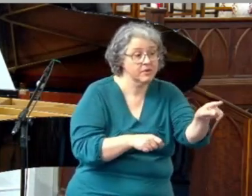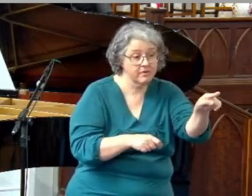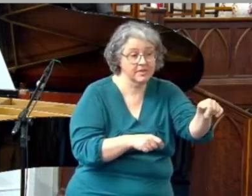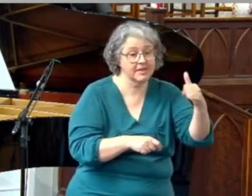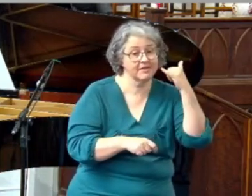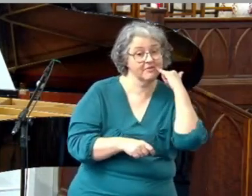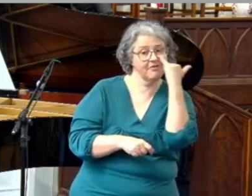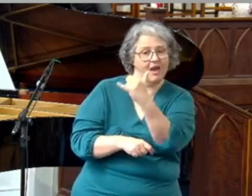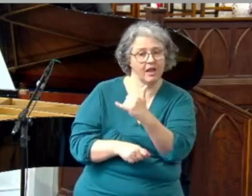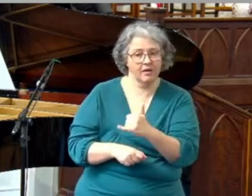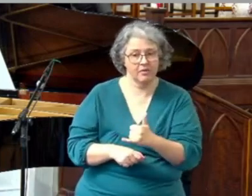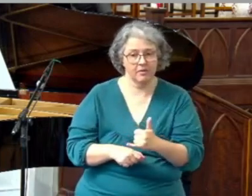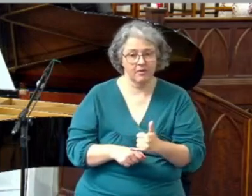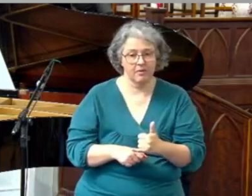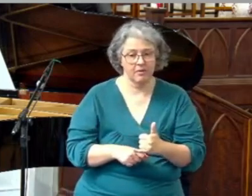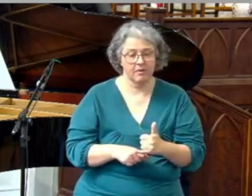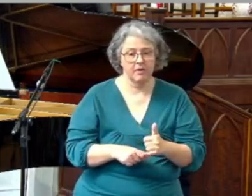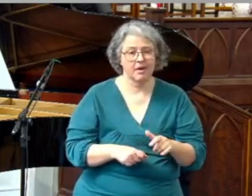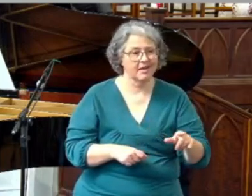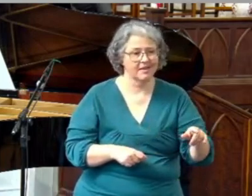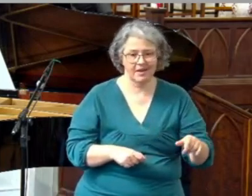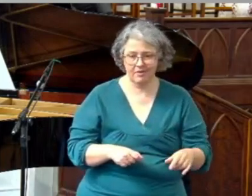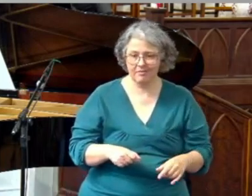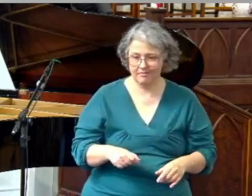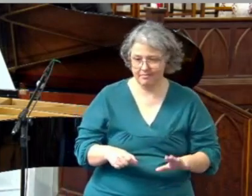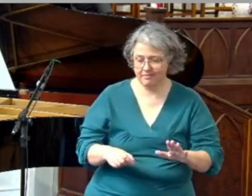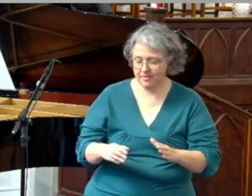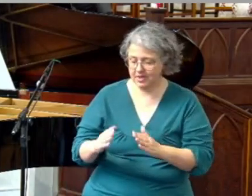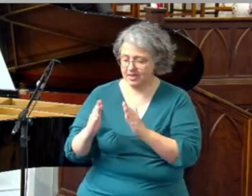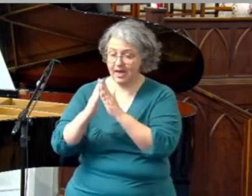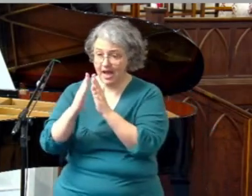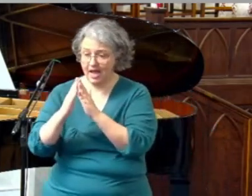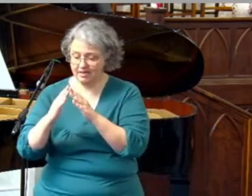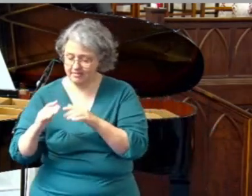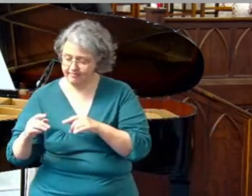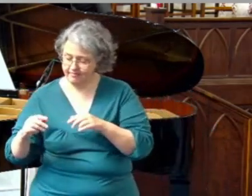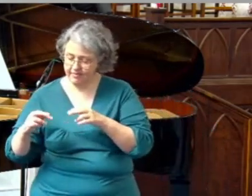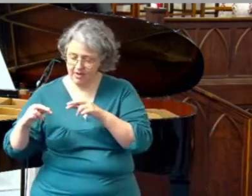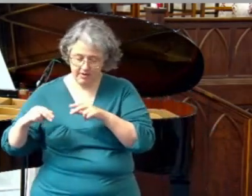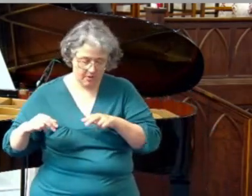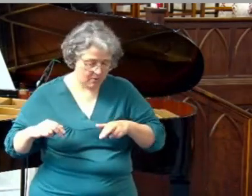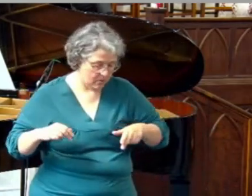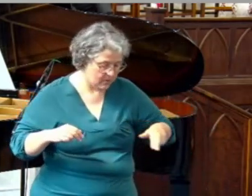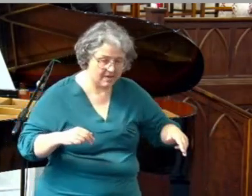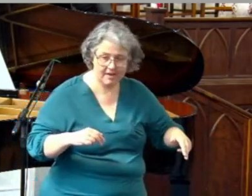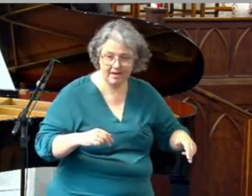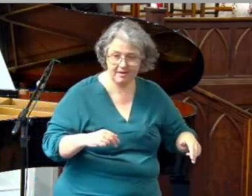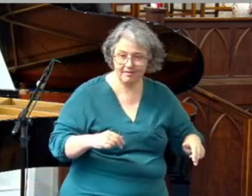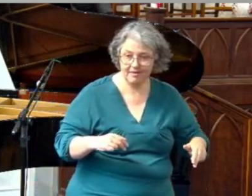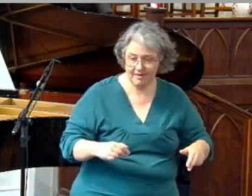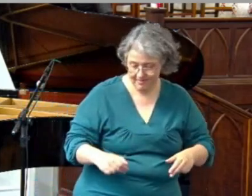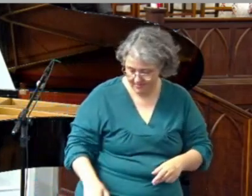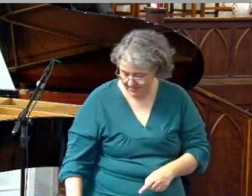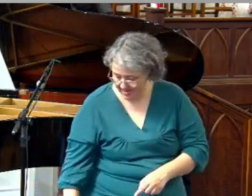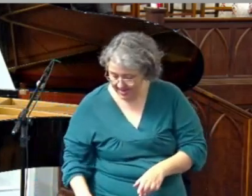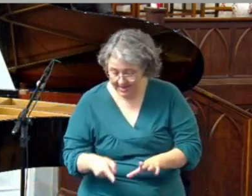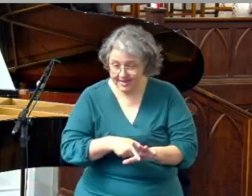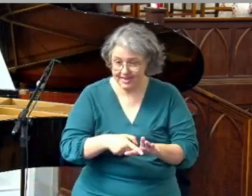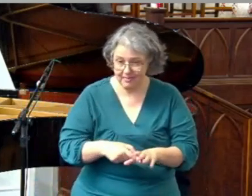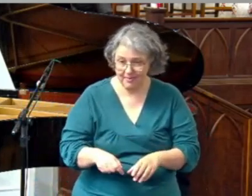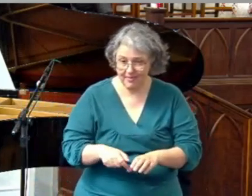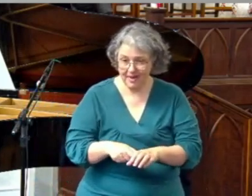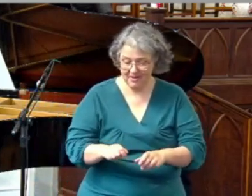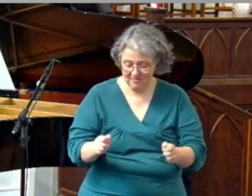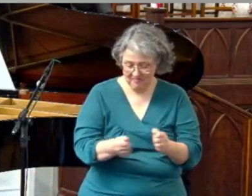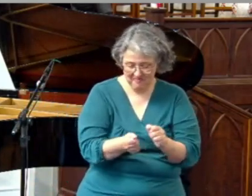dos pés. Em verdade lhe digo que haverá menos rigor para Sodoma e Gomorra no dia